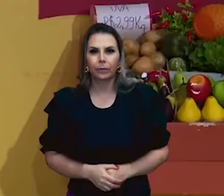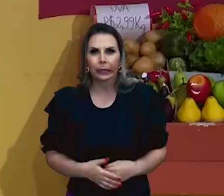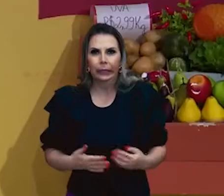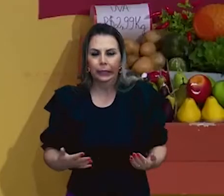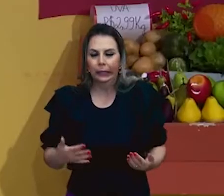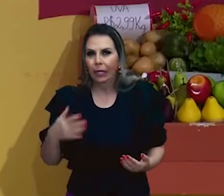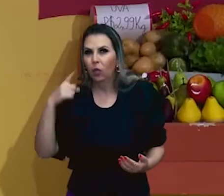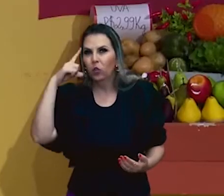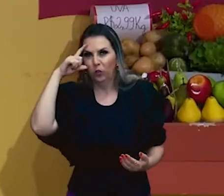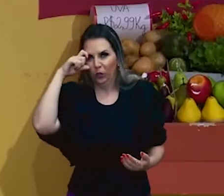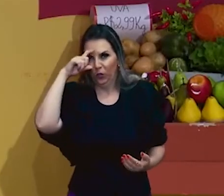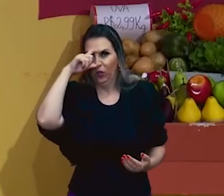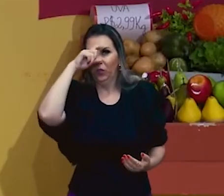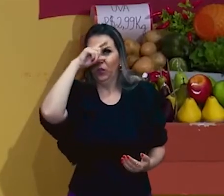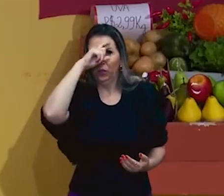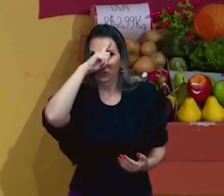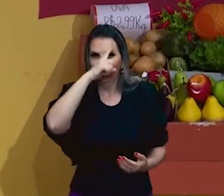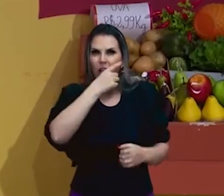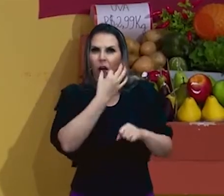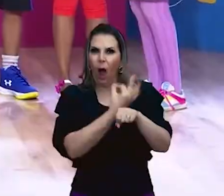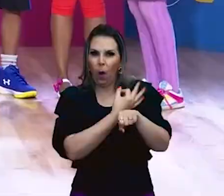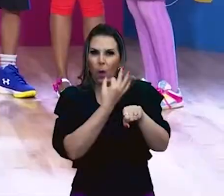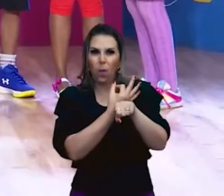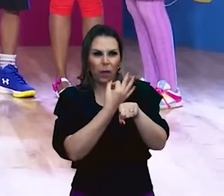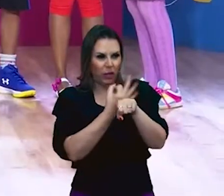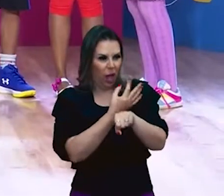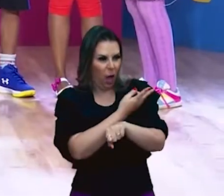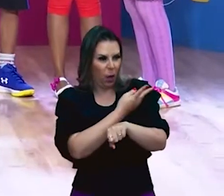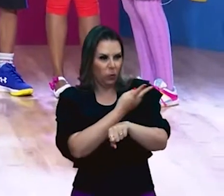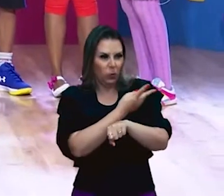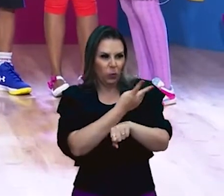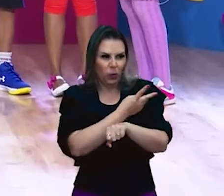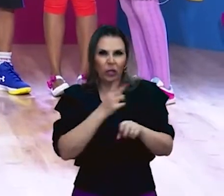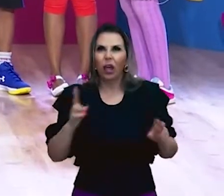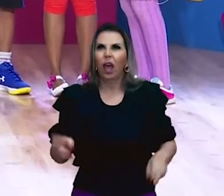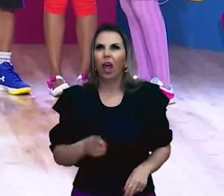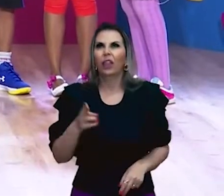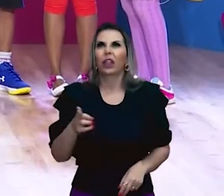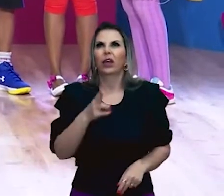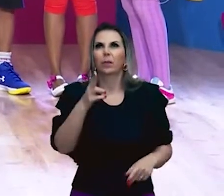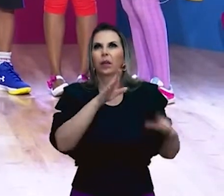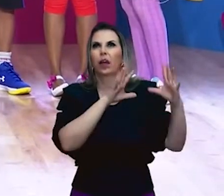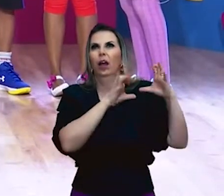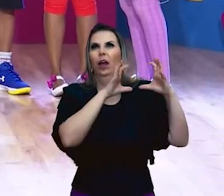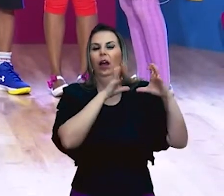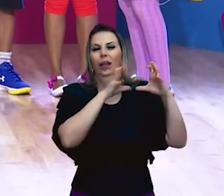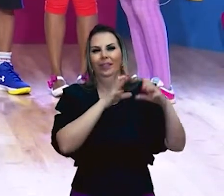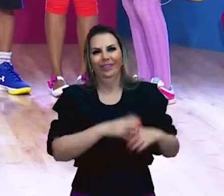O difícil vai ser aguentar esses dois aí discutindo pra sempre.